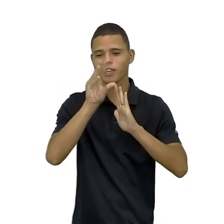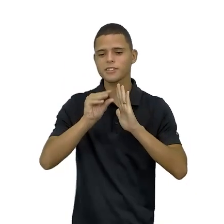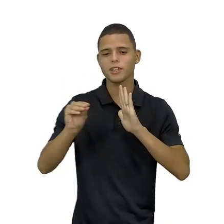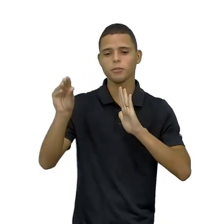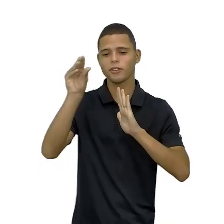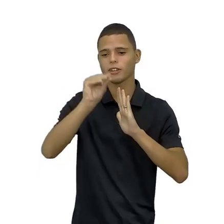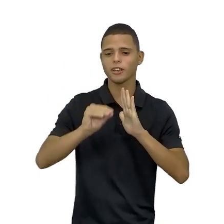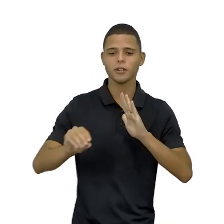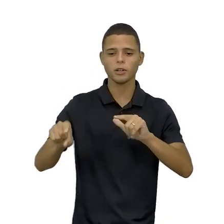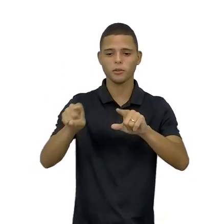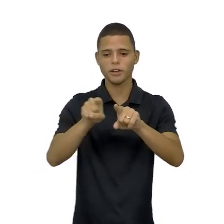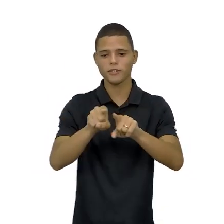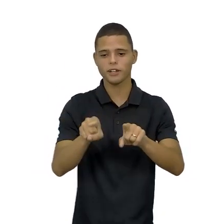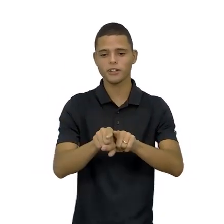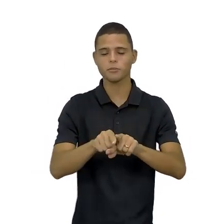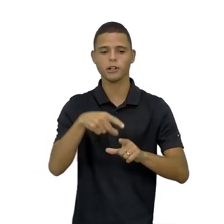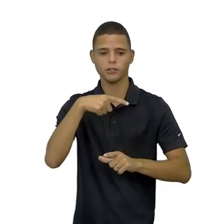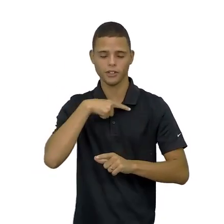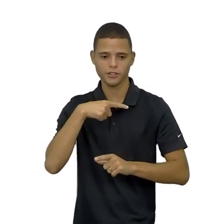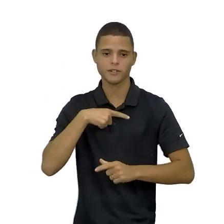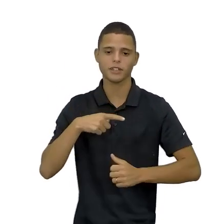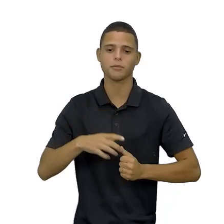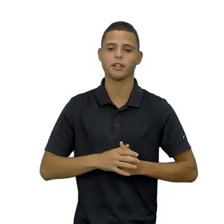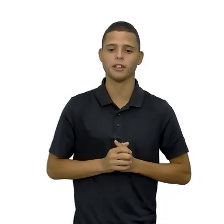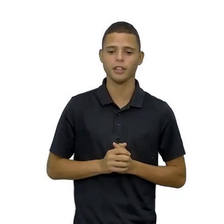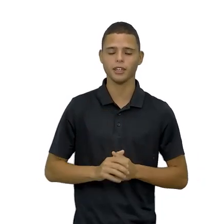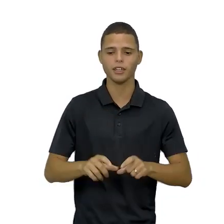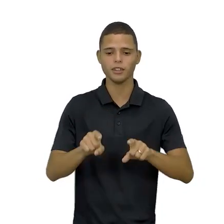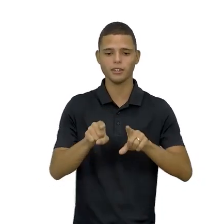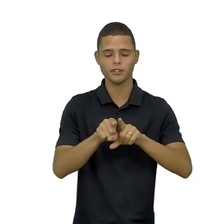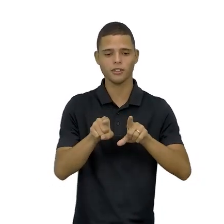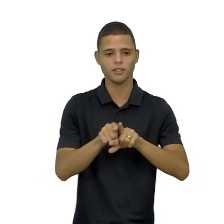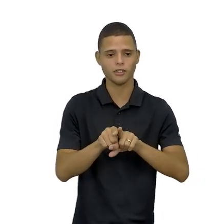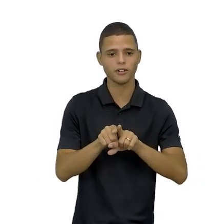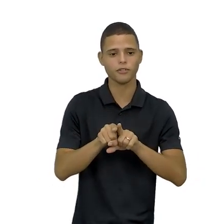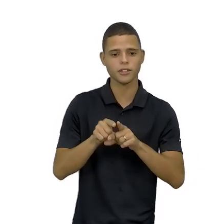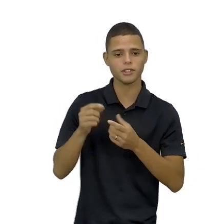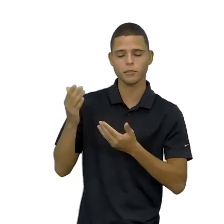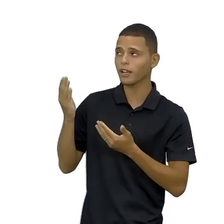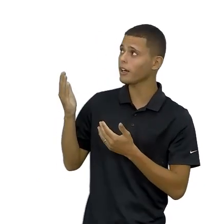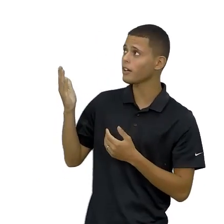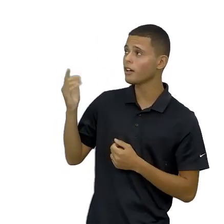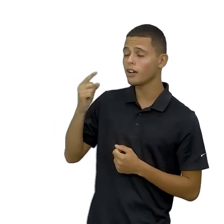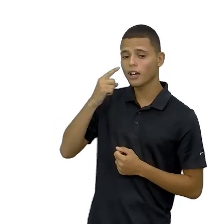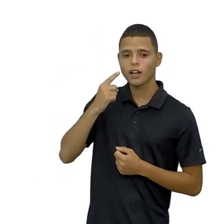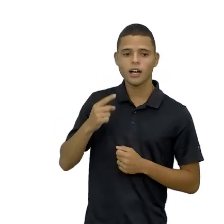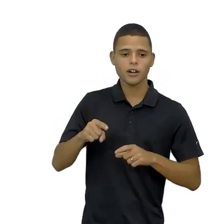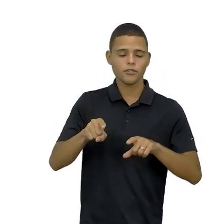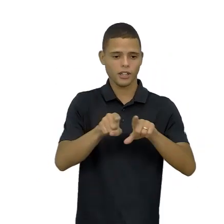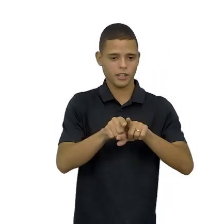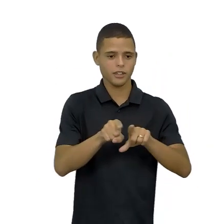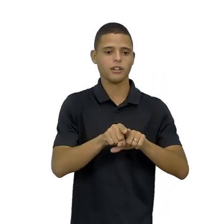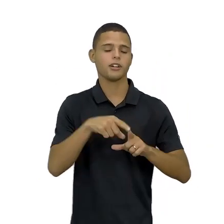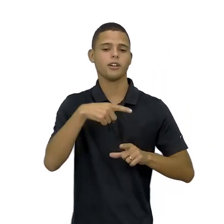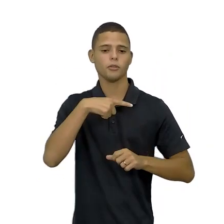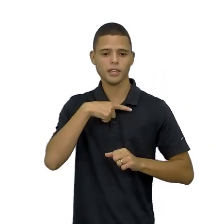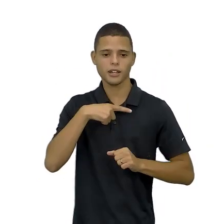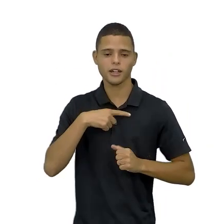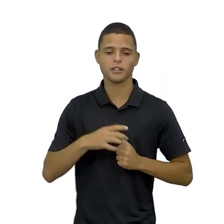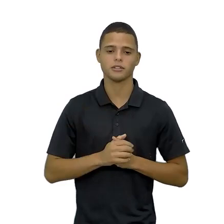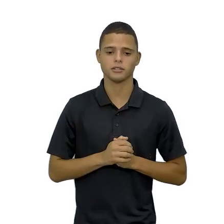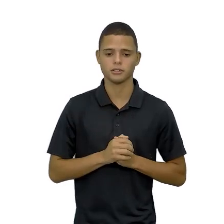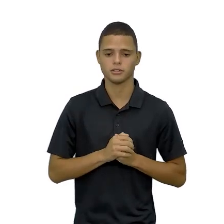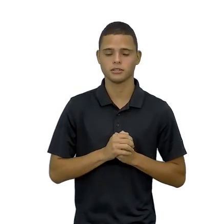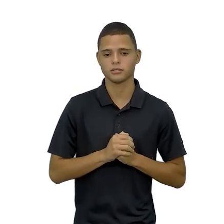E aí eu queria chamar a atenção para o nome, digamos assim, da habilidade.